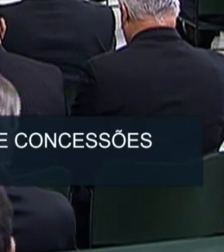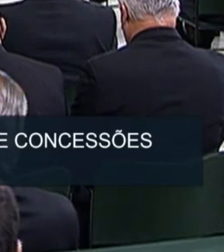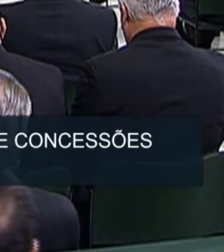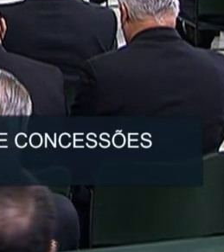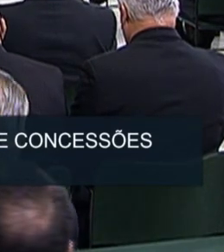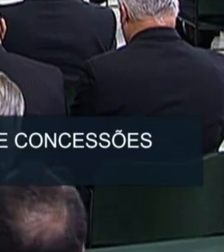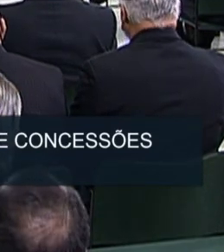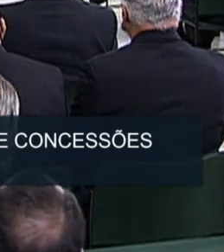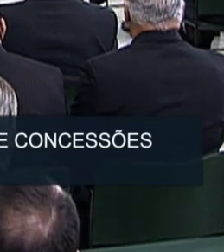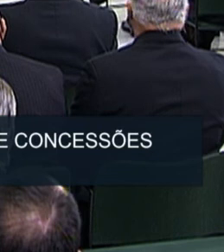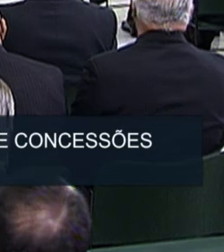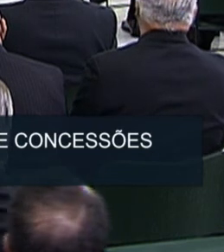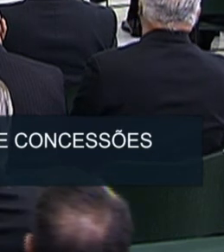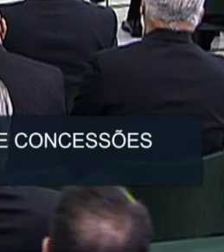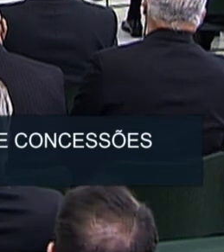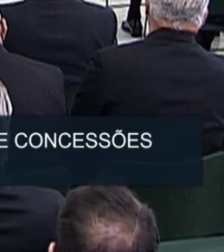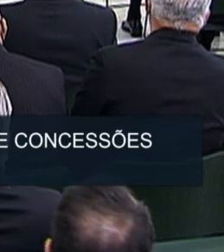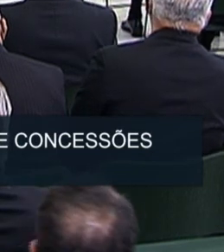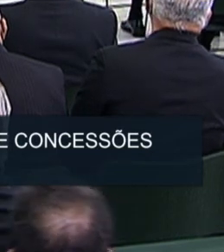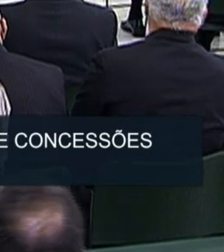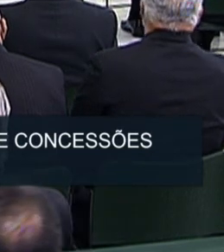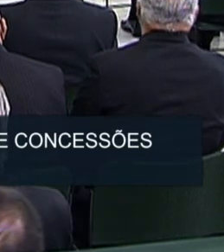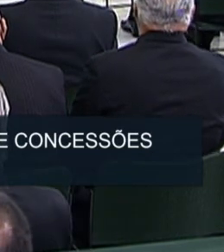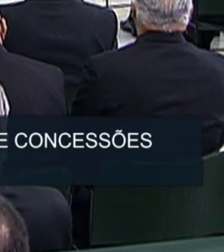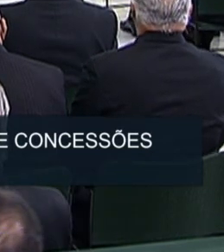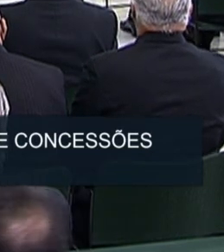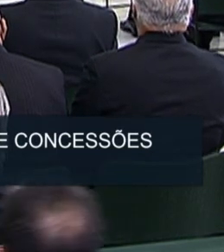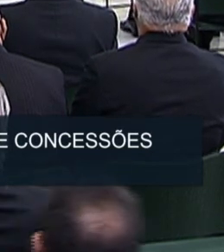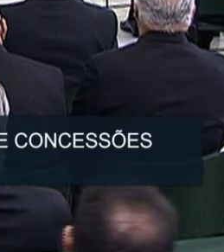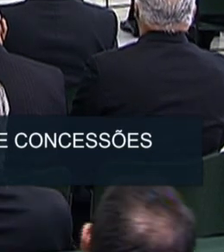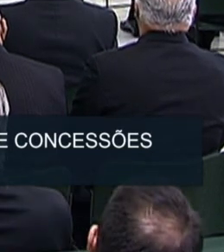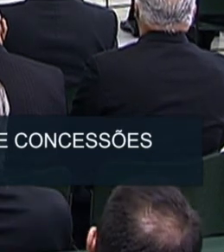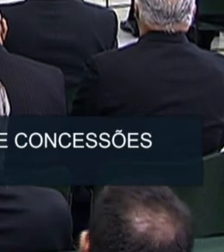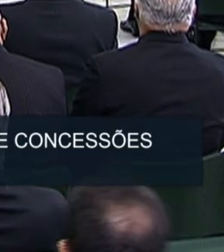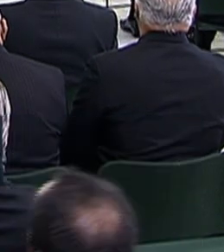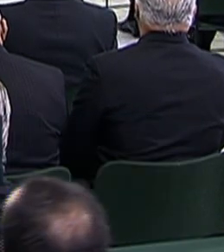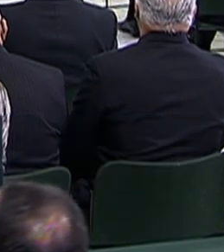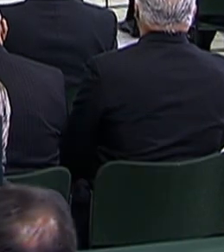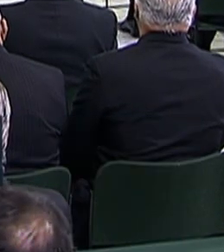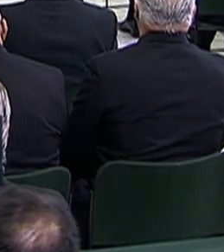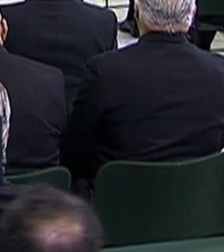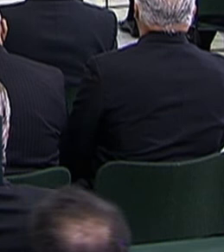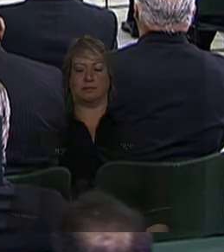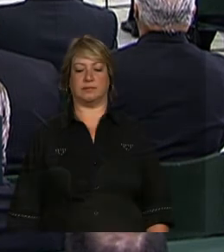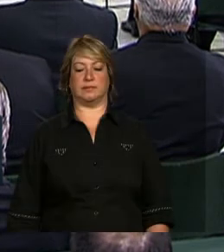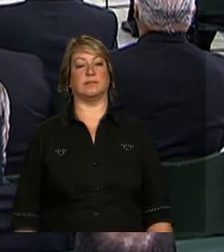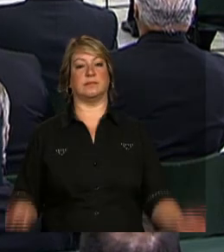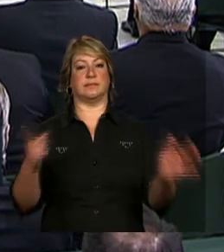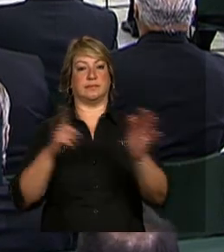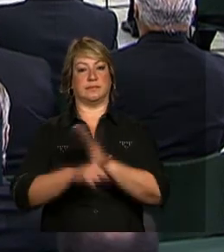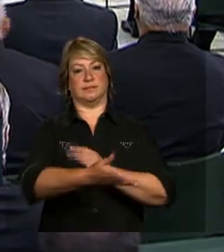Sarney presidente do senado federal a deputada Rose de Freitas neste ato